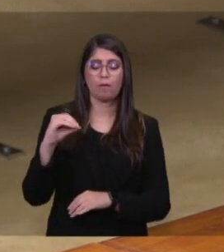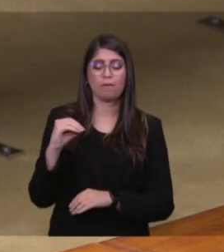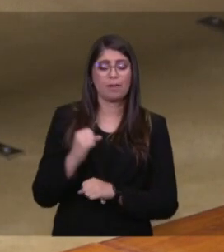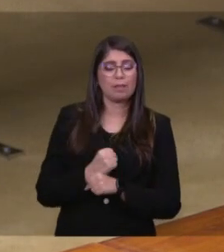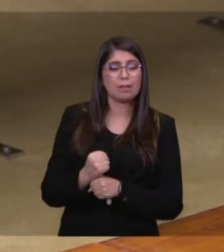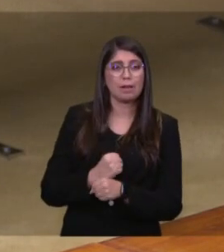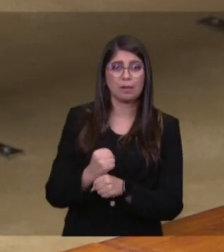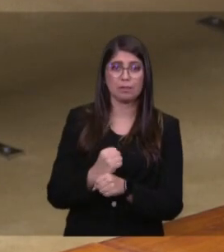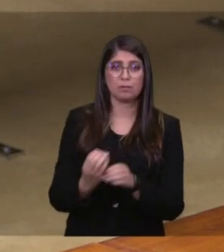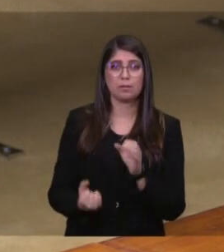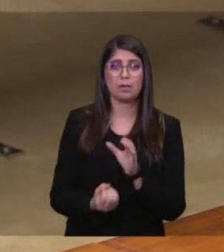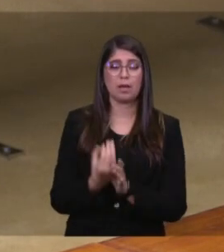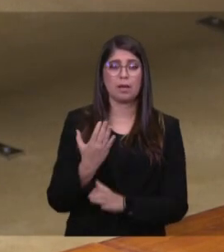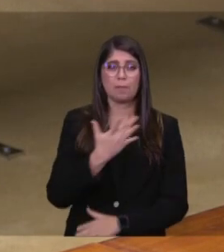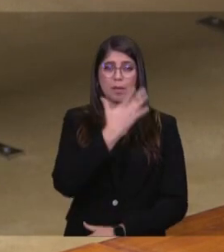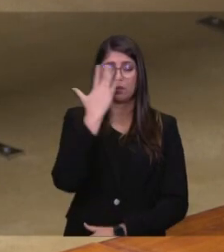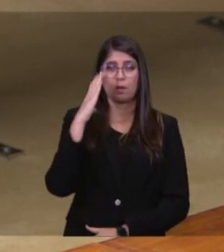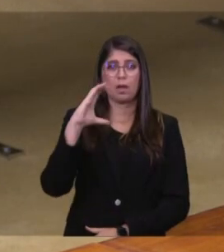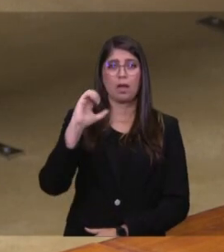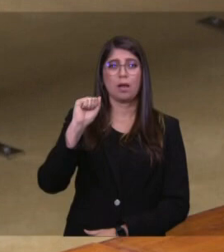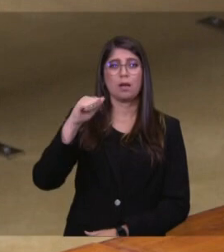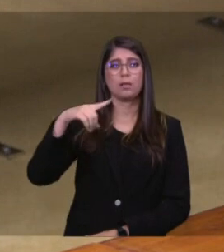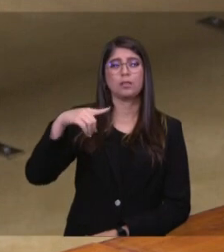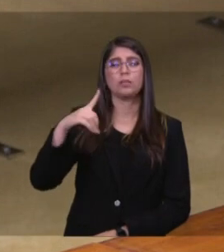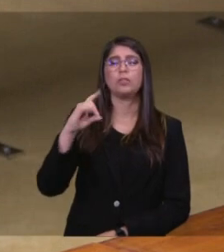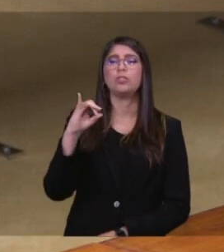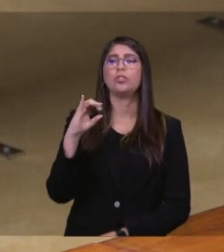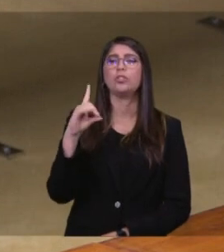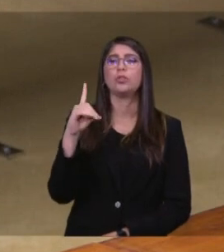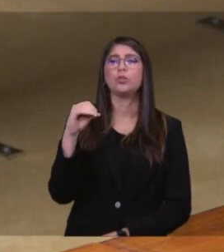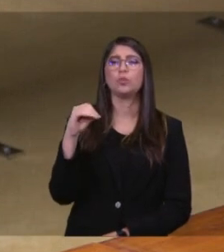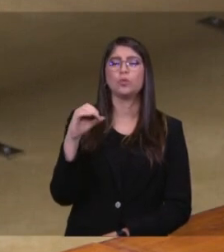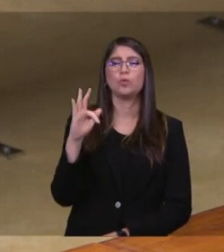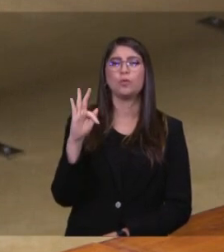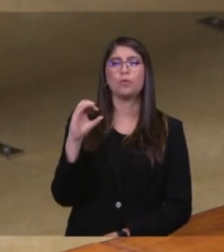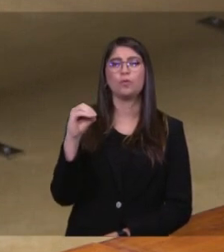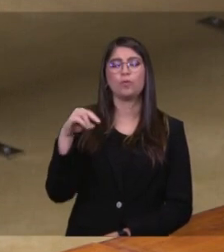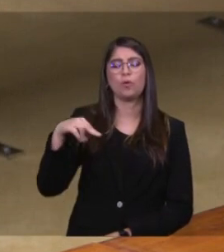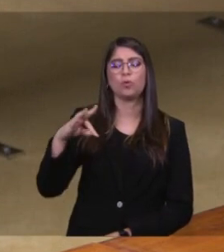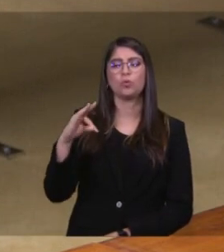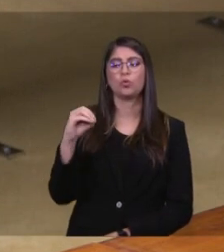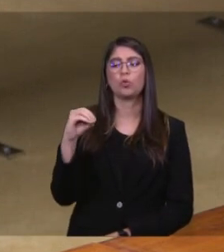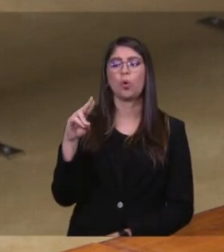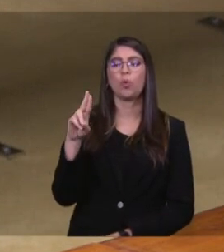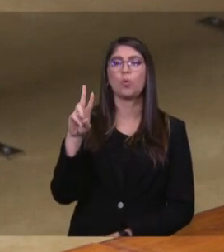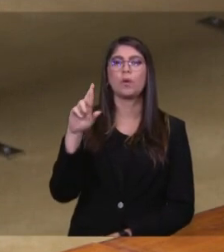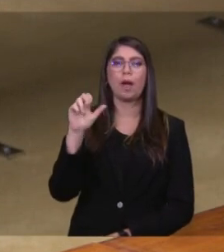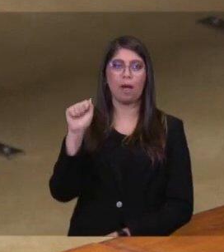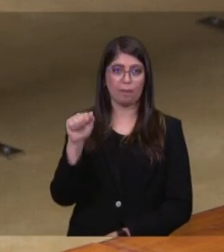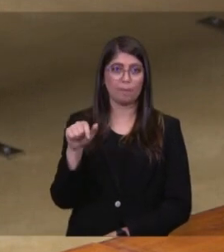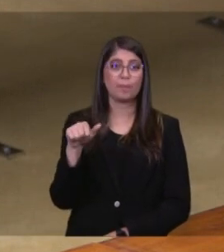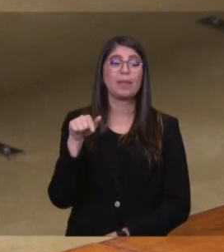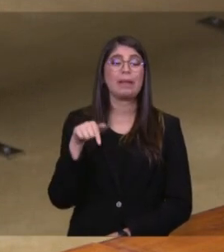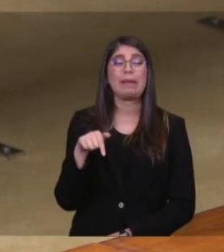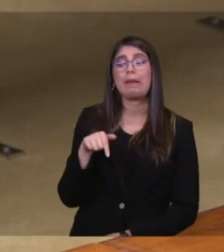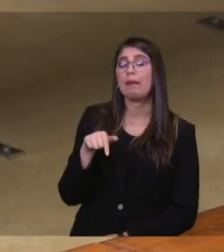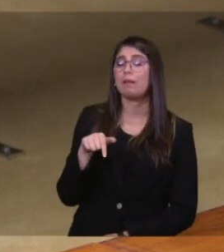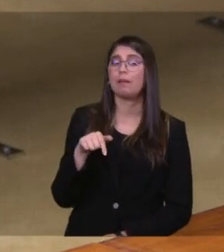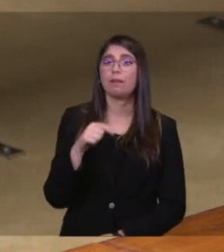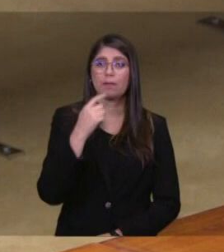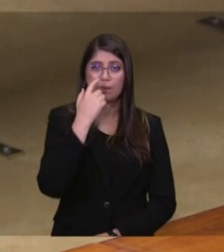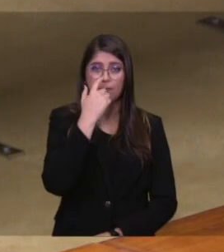fundada por Cândido Fontoura. É interessante isso. E o Sindusfarma, acreditem,